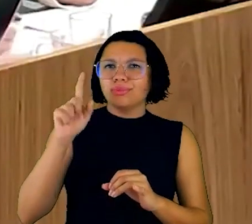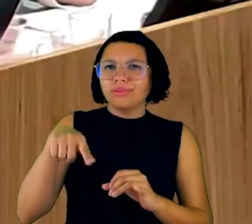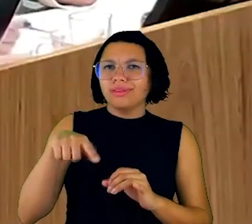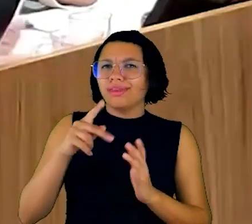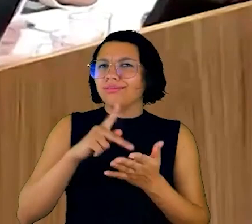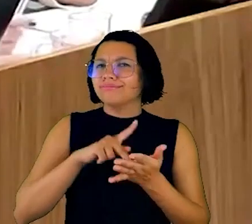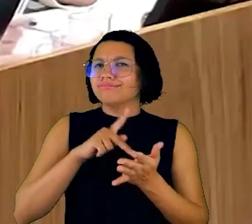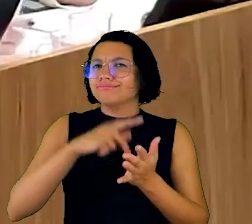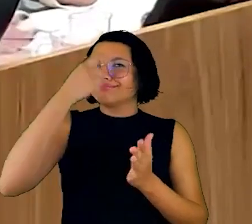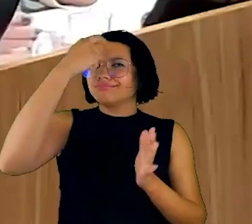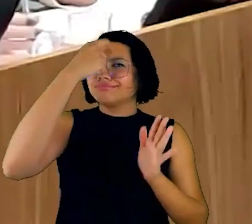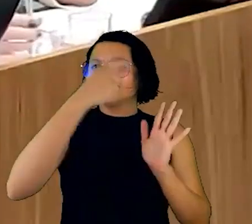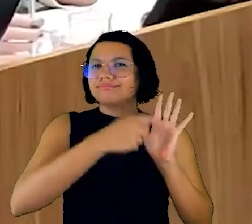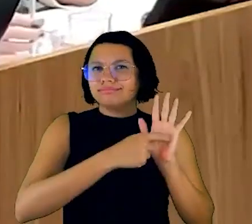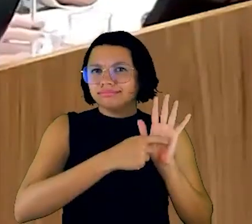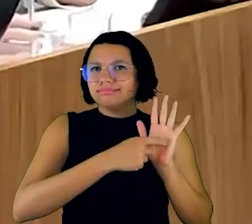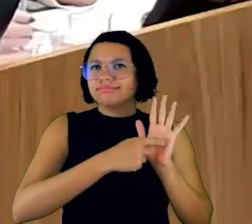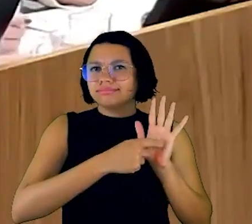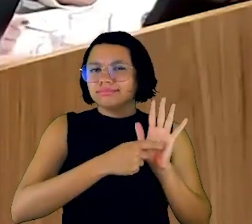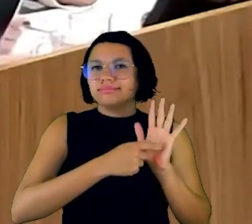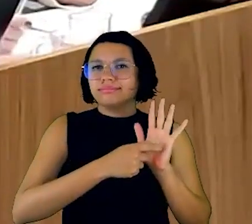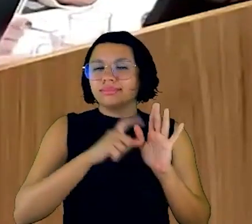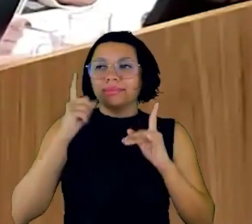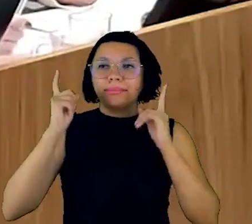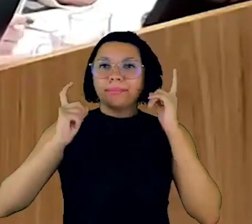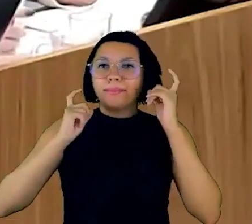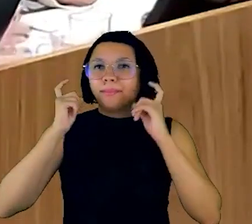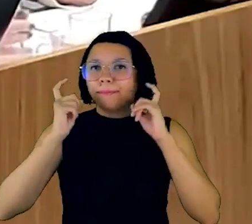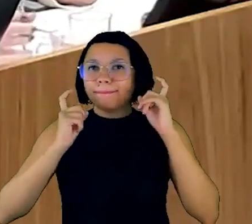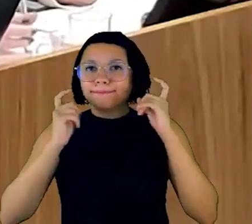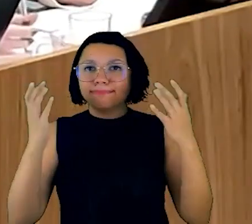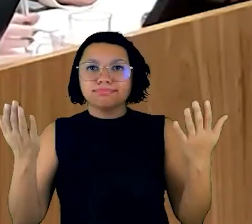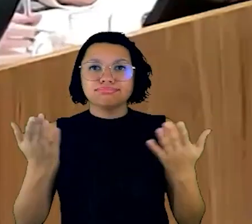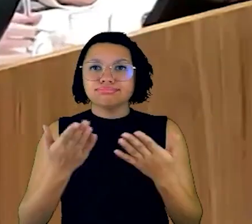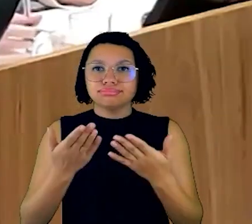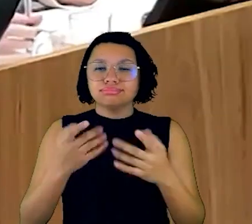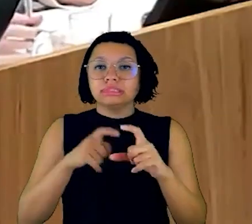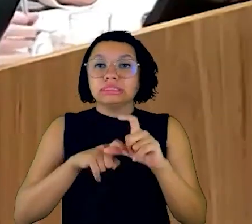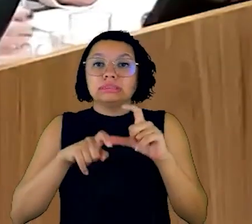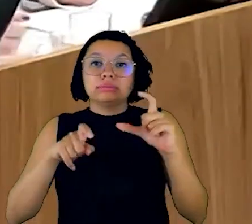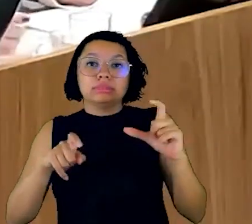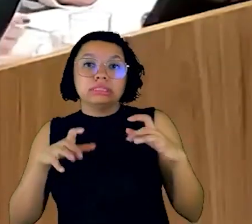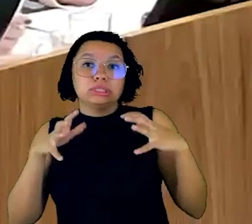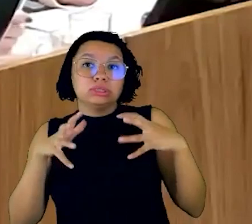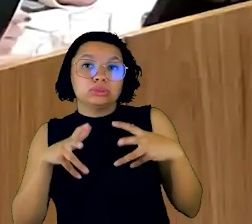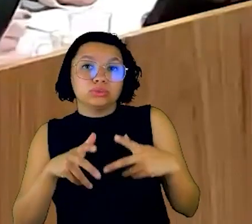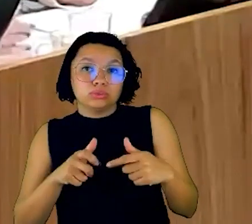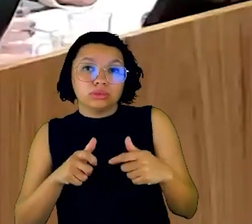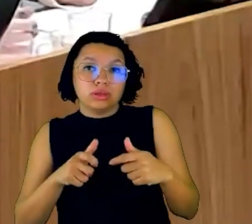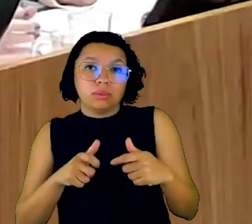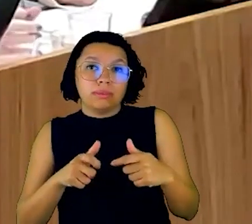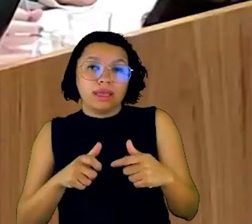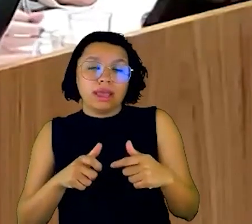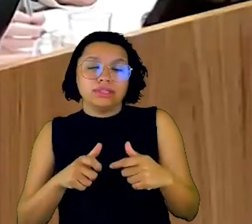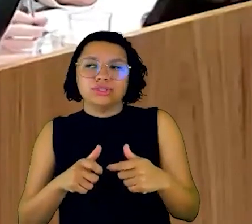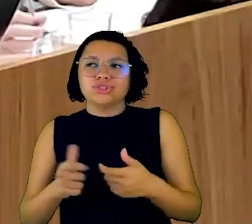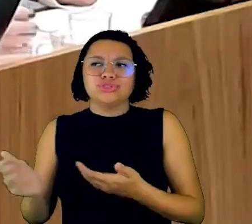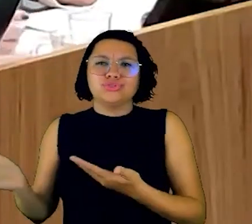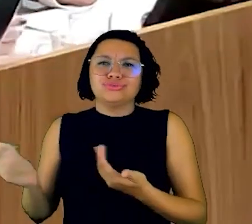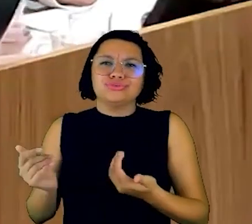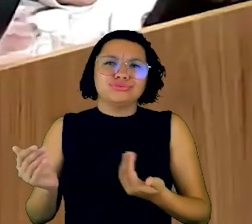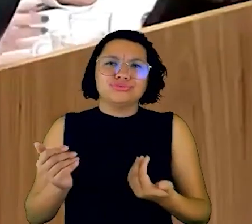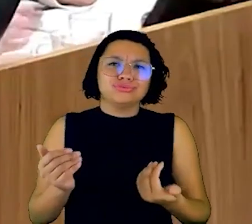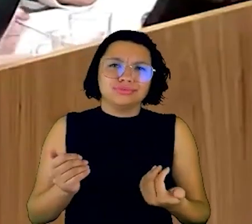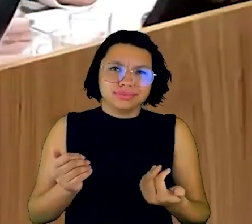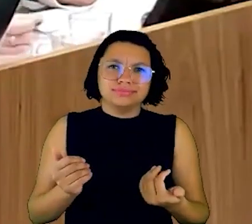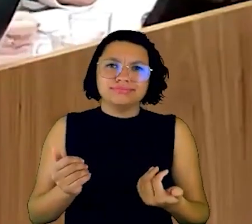seja verdadeiramente inteligência artificial. Eles são preocupadas com essa automação absolutamente mambembe, essa